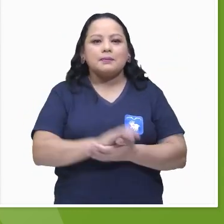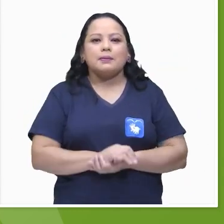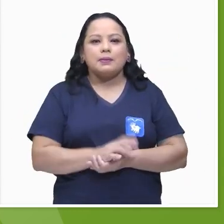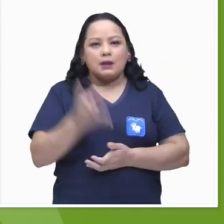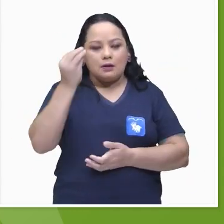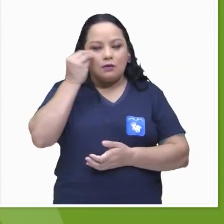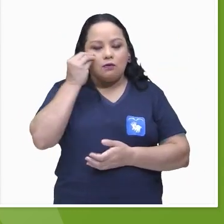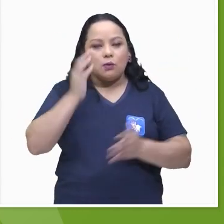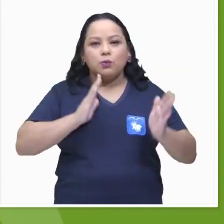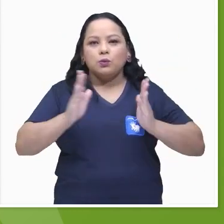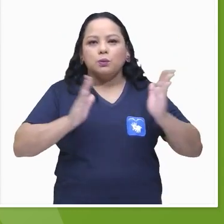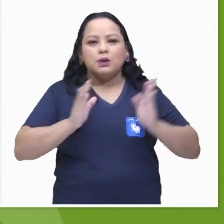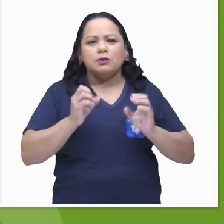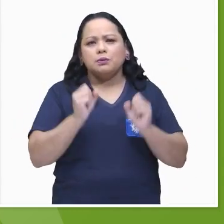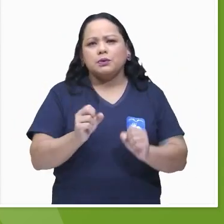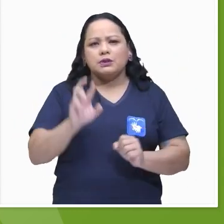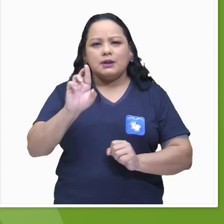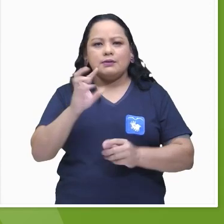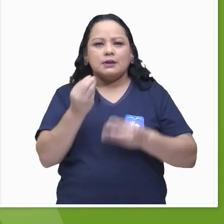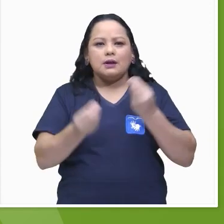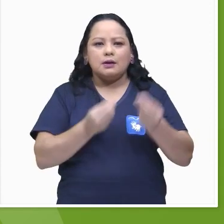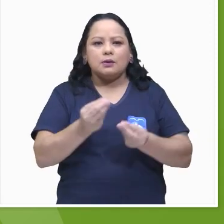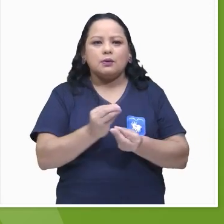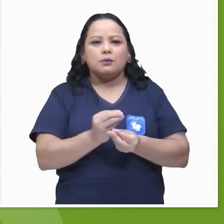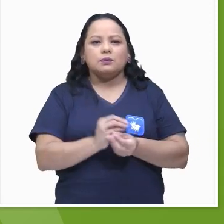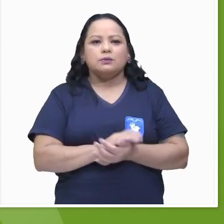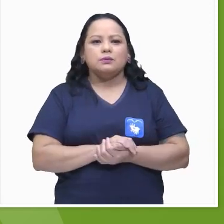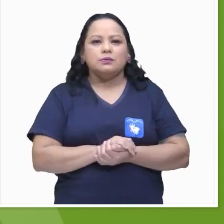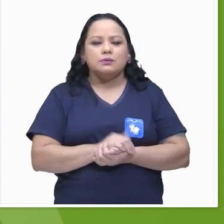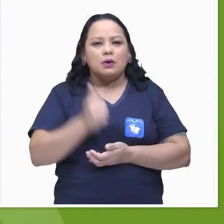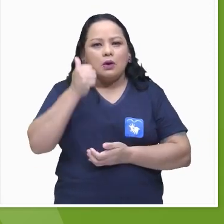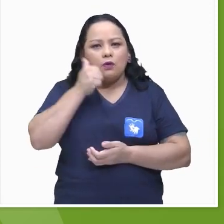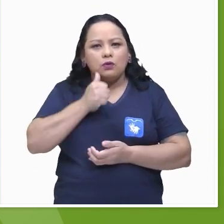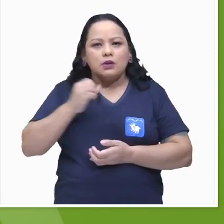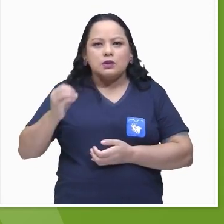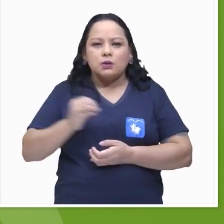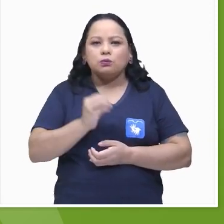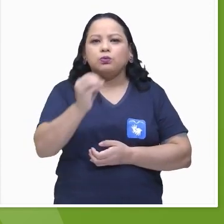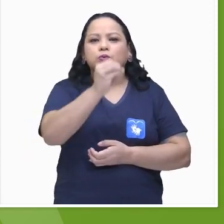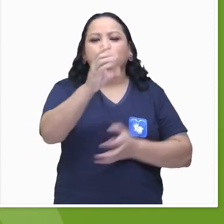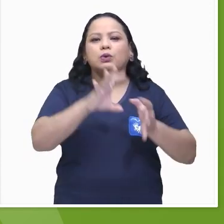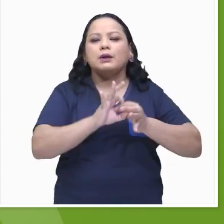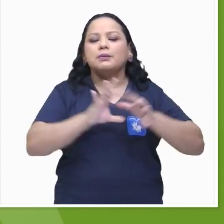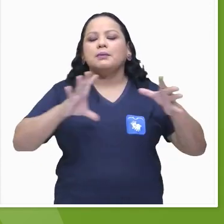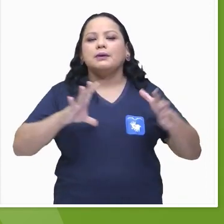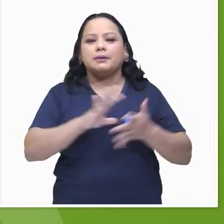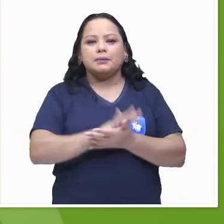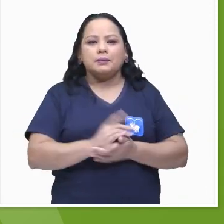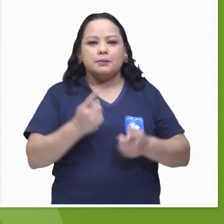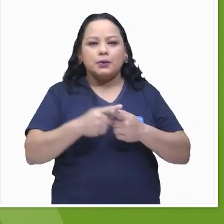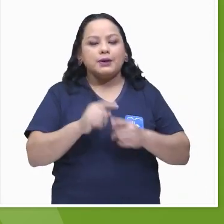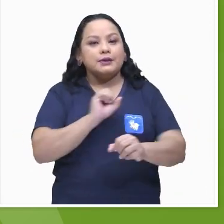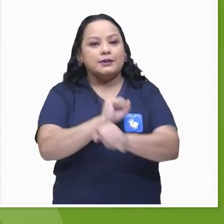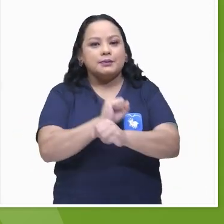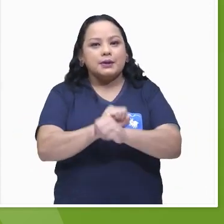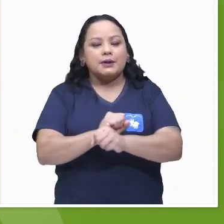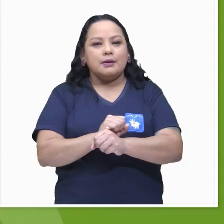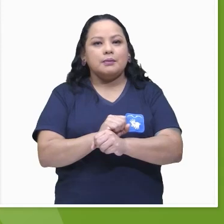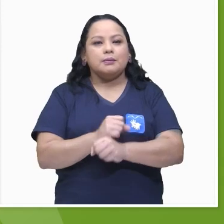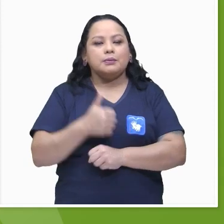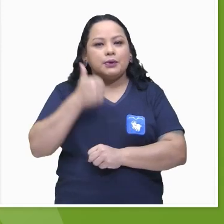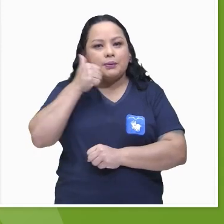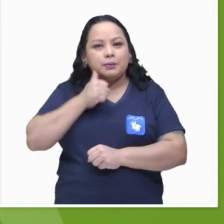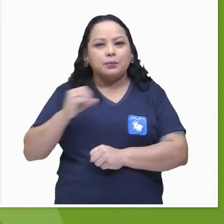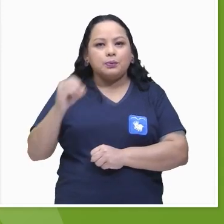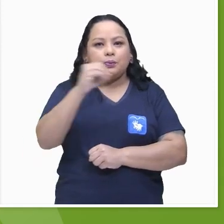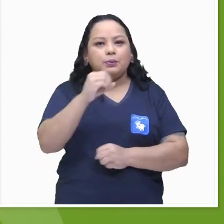ali que o período fértil é o período em que há a ovulação, liberação do ovócito, que fica lá esperando para ser fecundado,